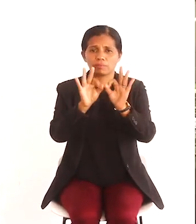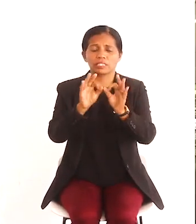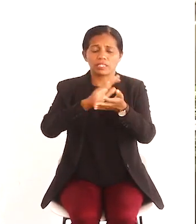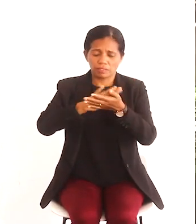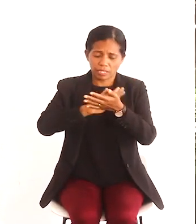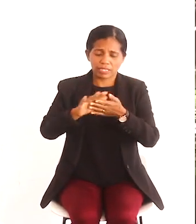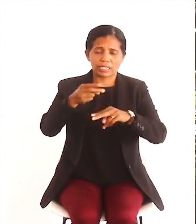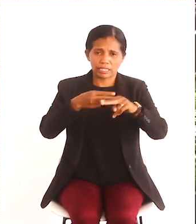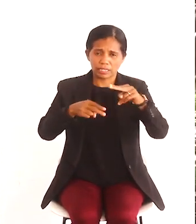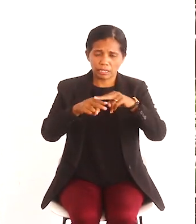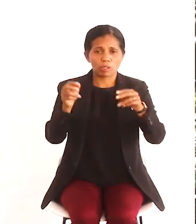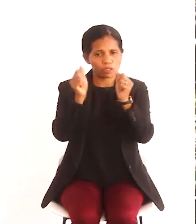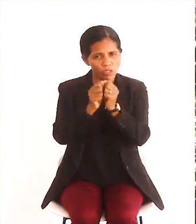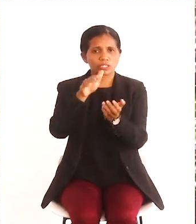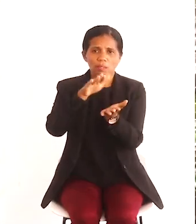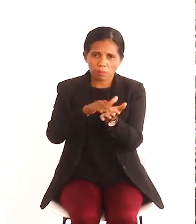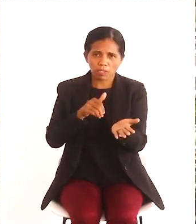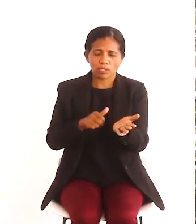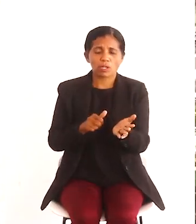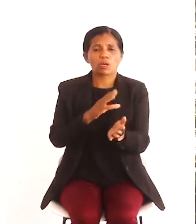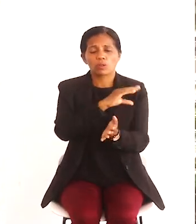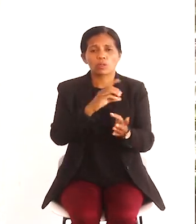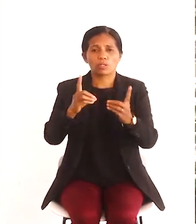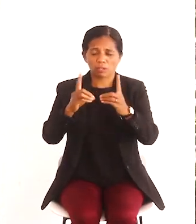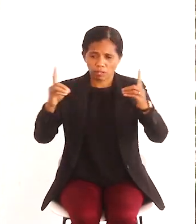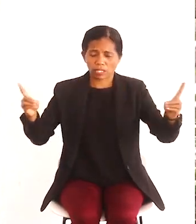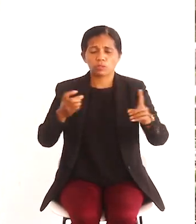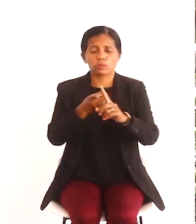fasilima bebek ia uma ho sabau. Nomos hadok ang husi ema seluk.